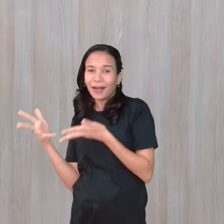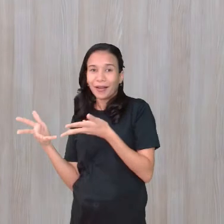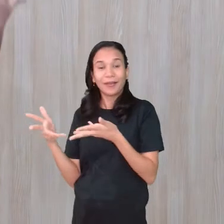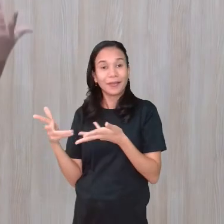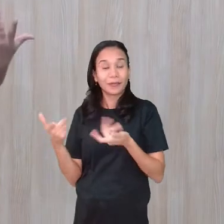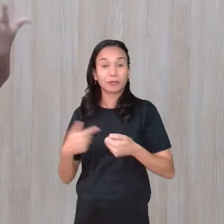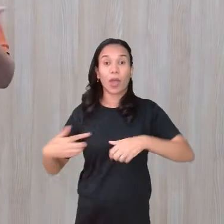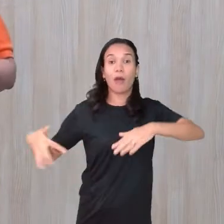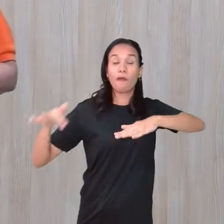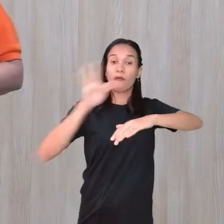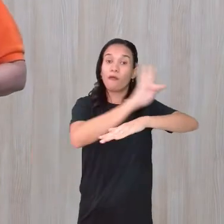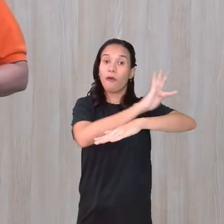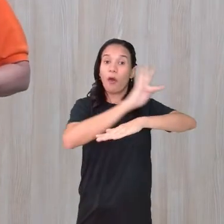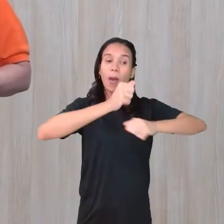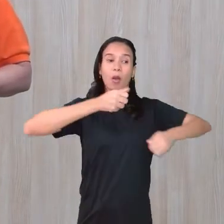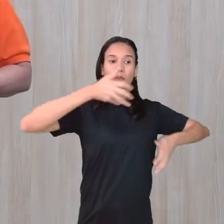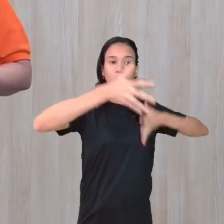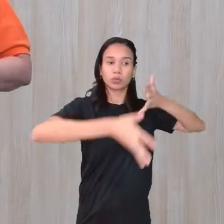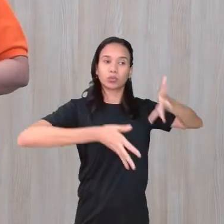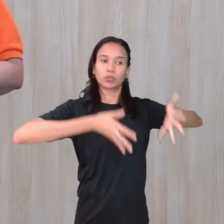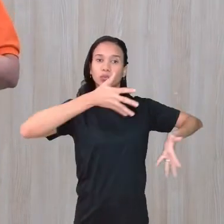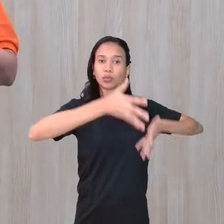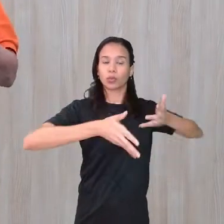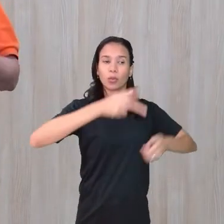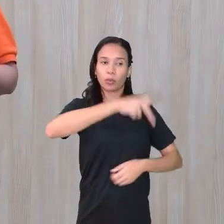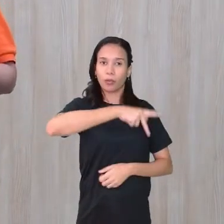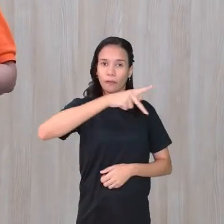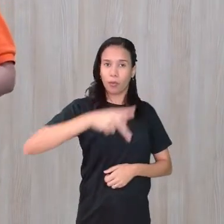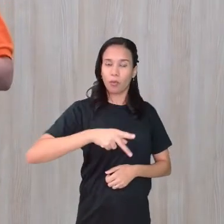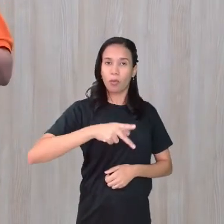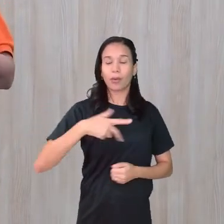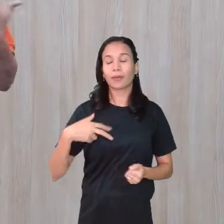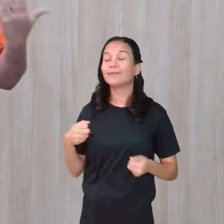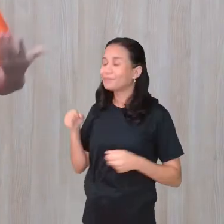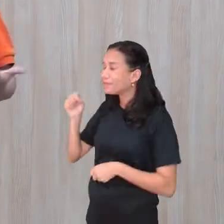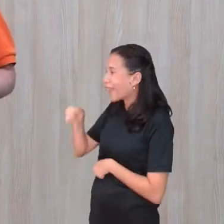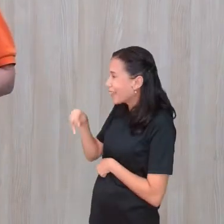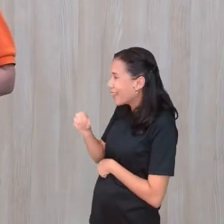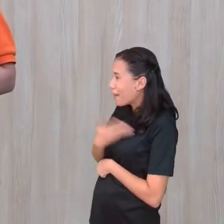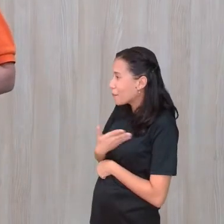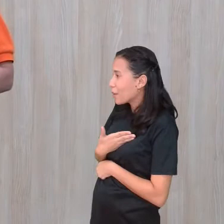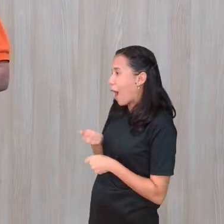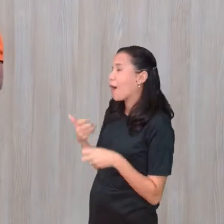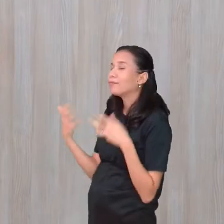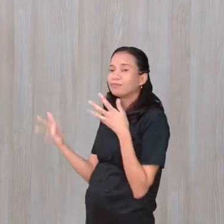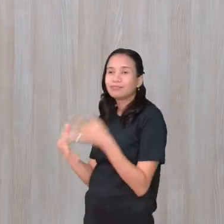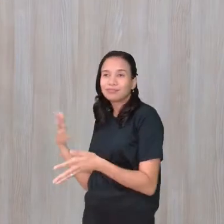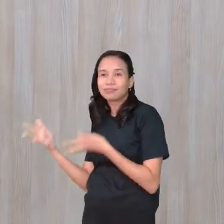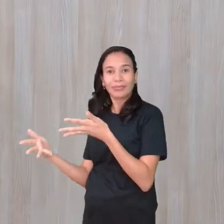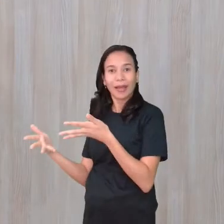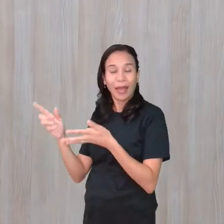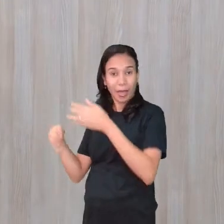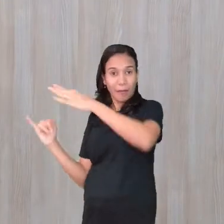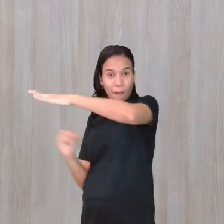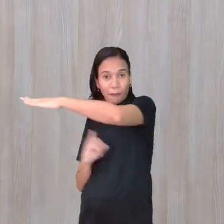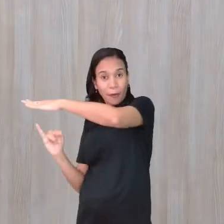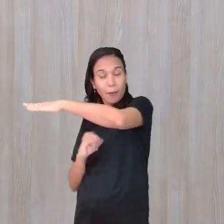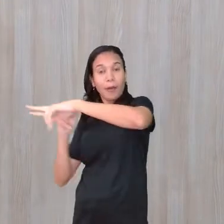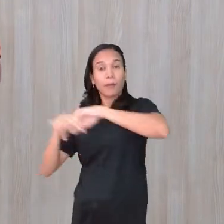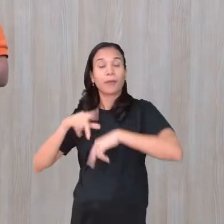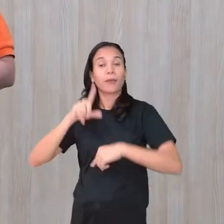Linguagem formal, Isabel Borges, e Simbel, linguagem informal. Então, esse é o